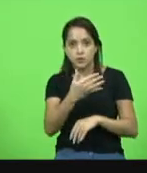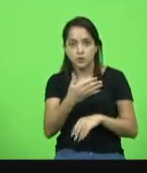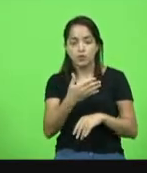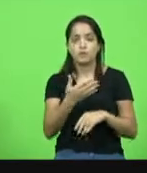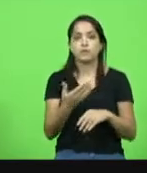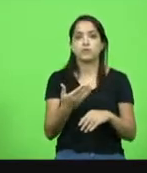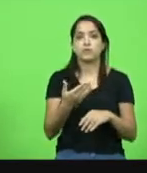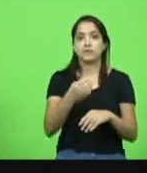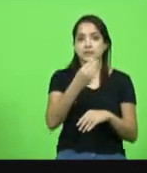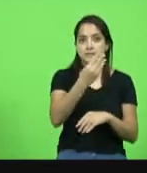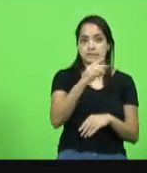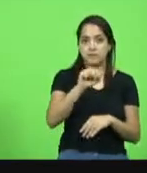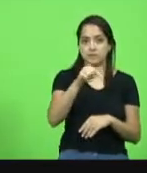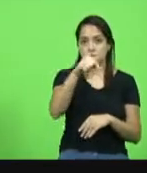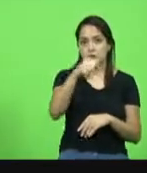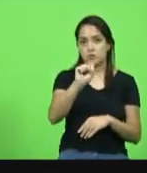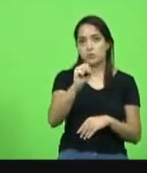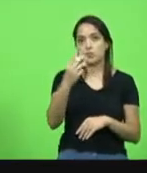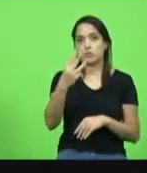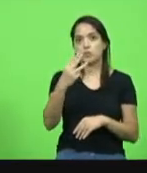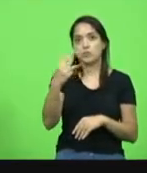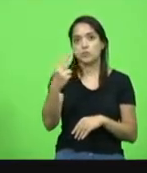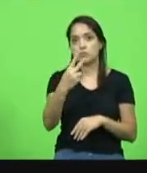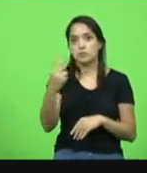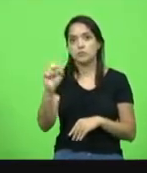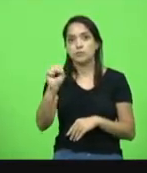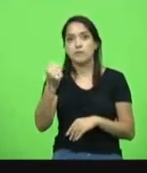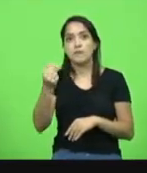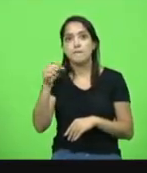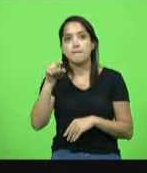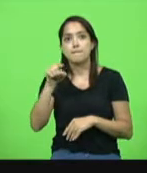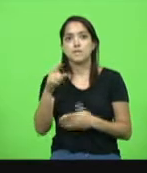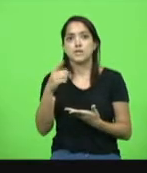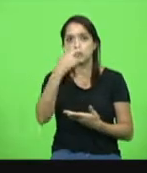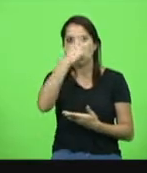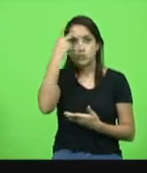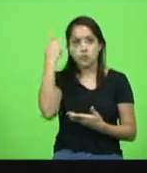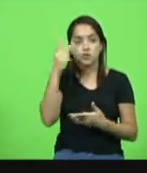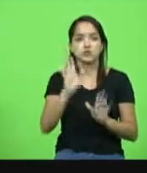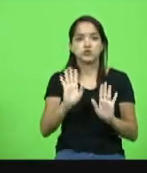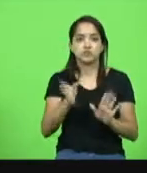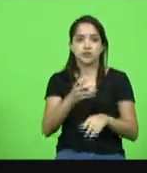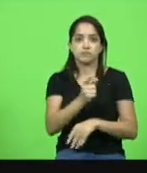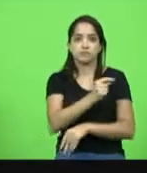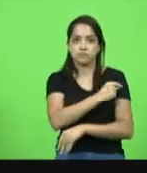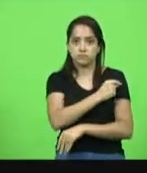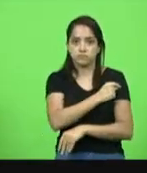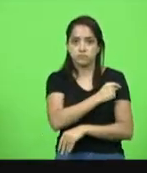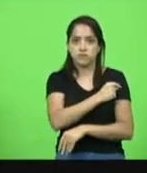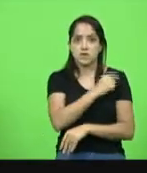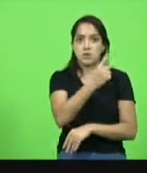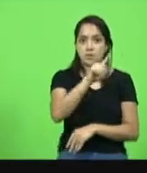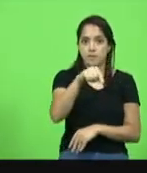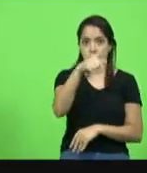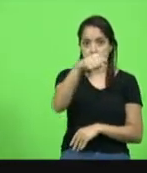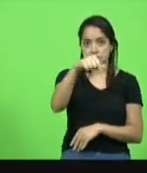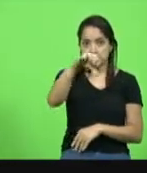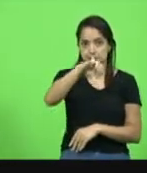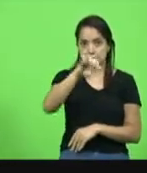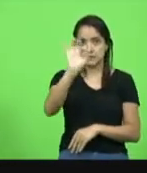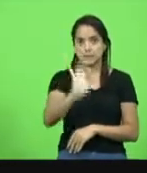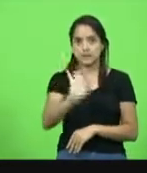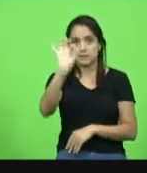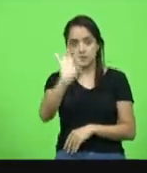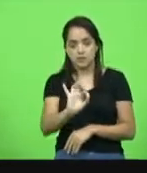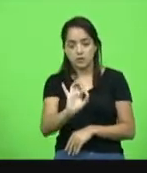3 milhões 783225 pessoas vacinadas no Brasil 1.79 da